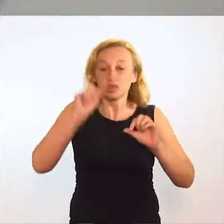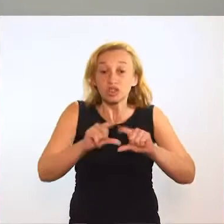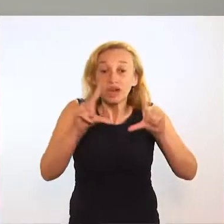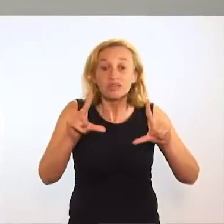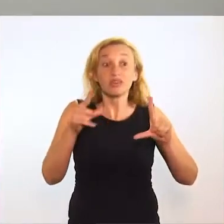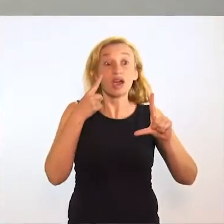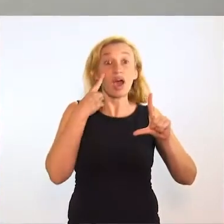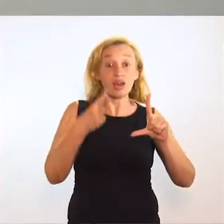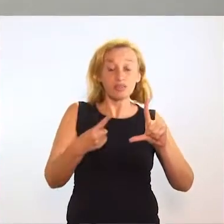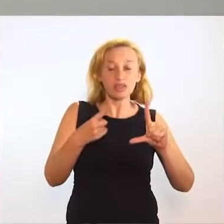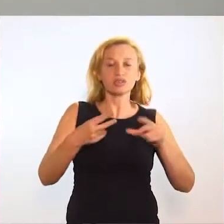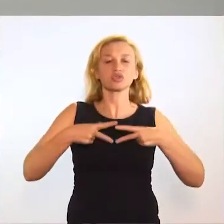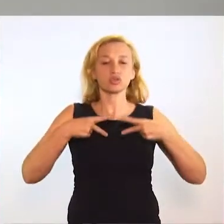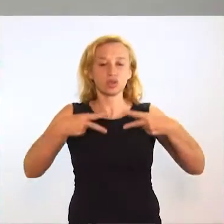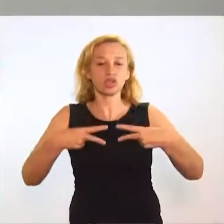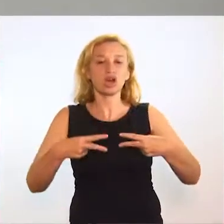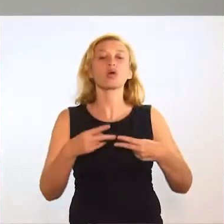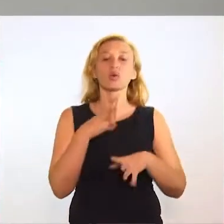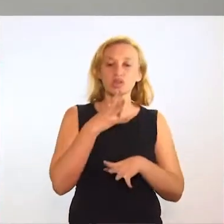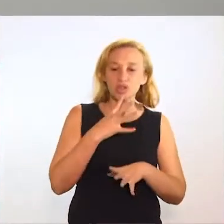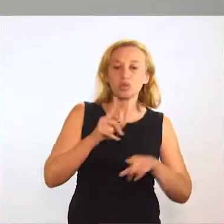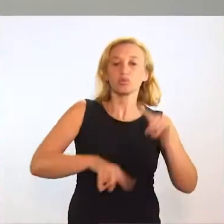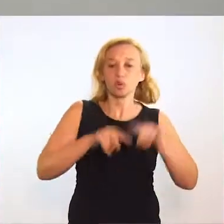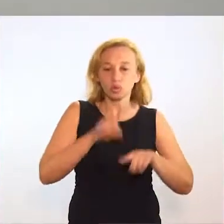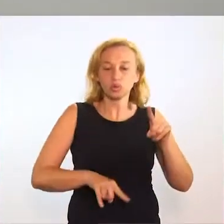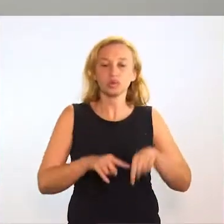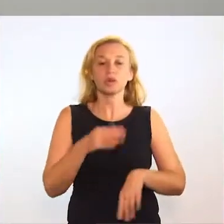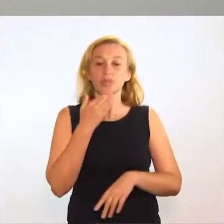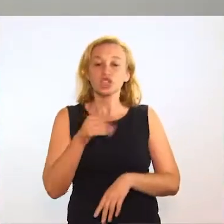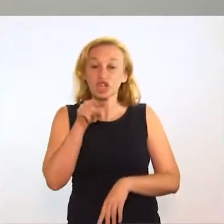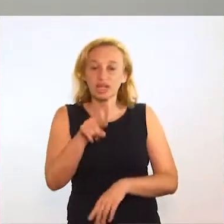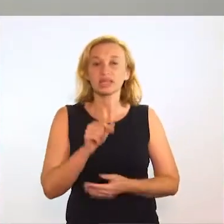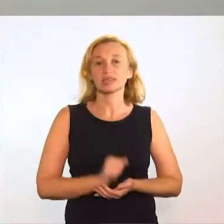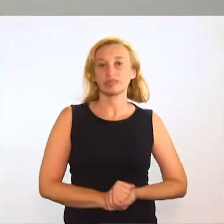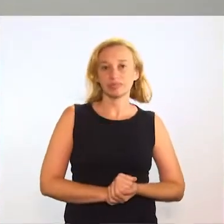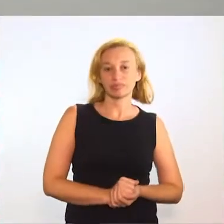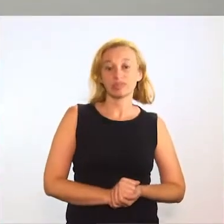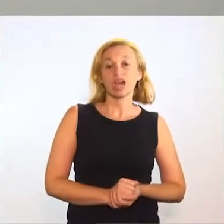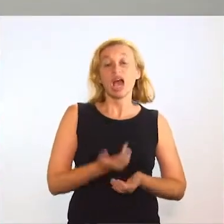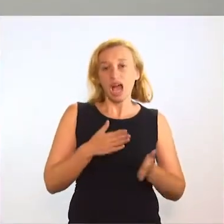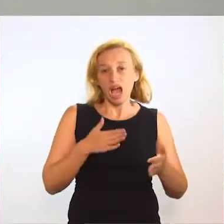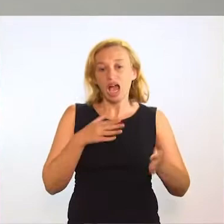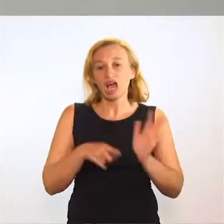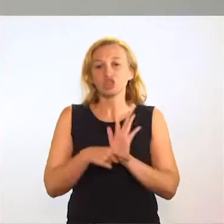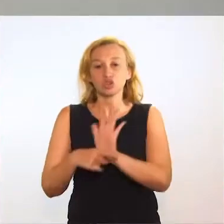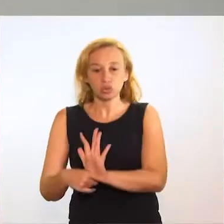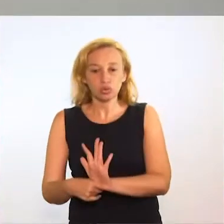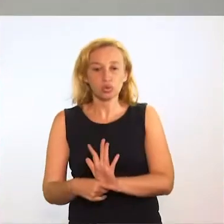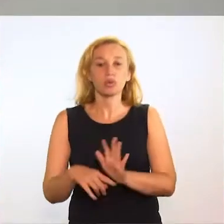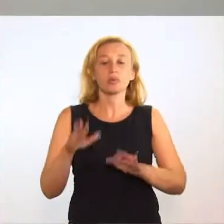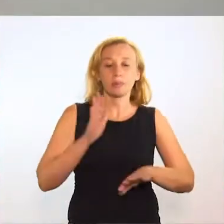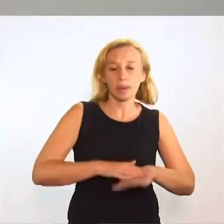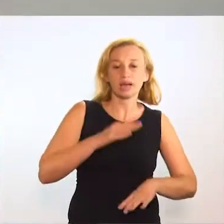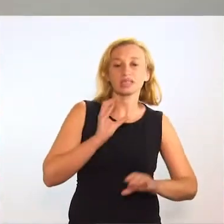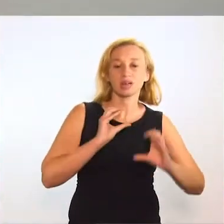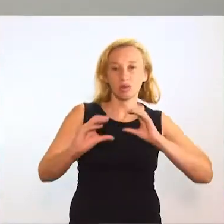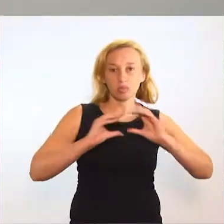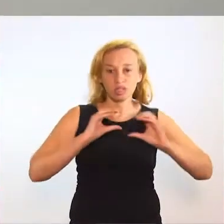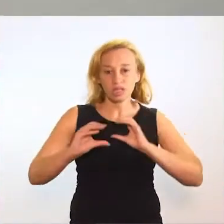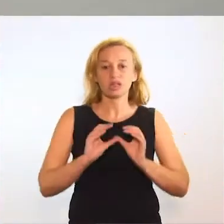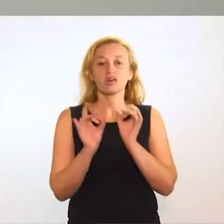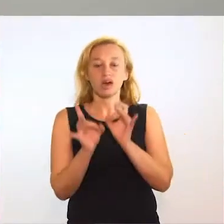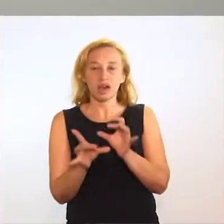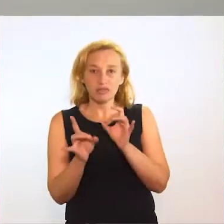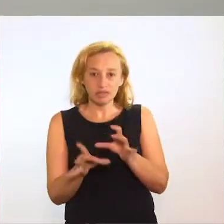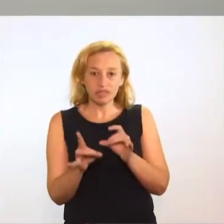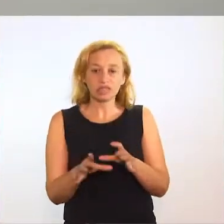elas já acessavam os nossos links, já conheciam os produtos e já podiam adquirir ali mesmo. Então, isso facilitou muito a nossa